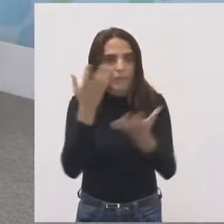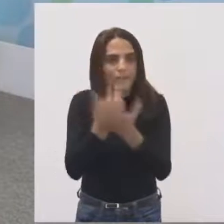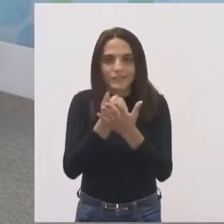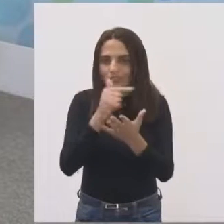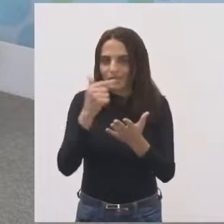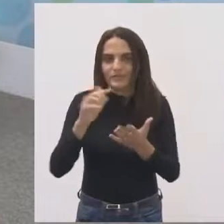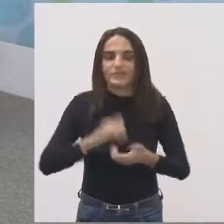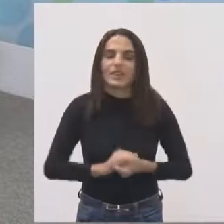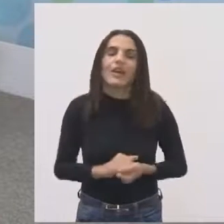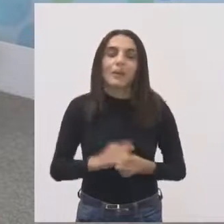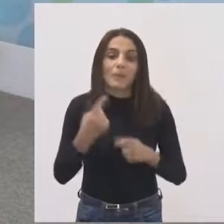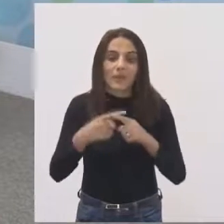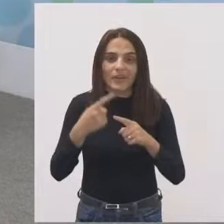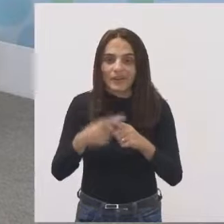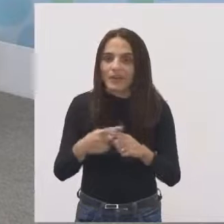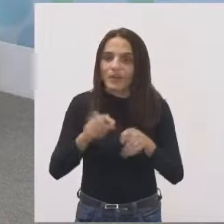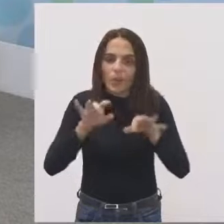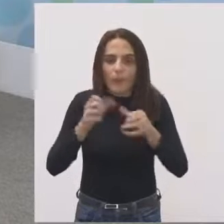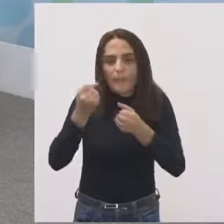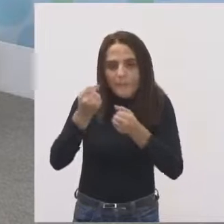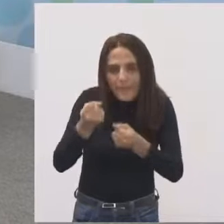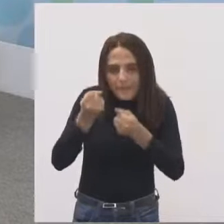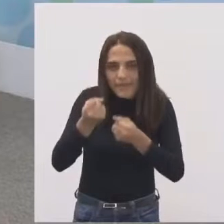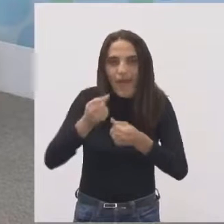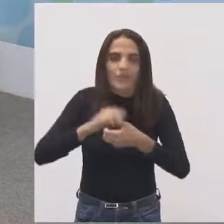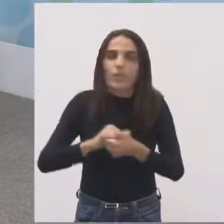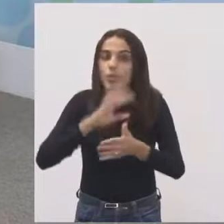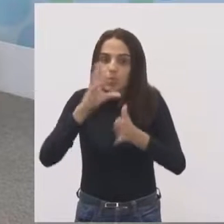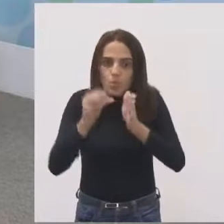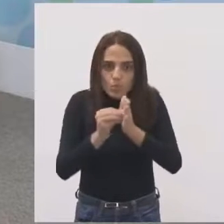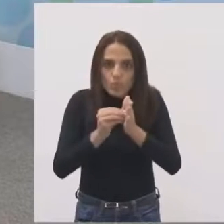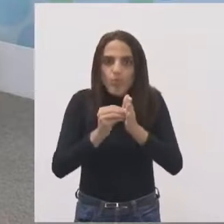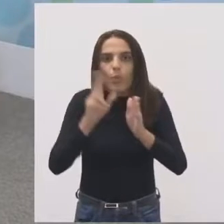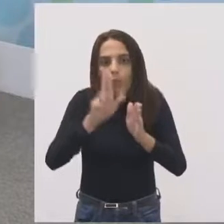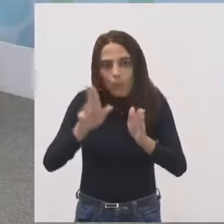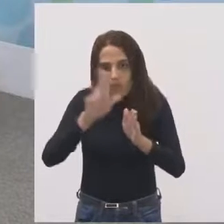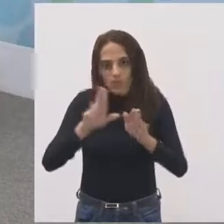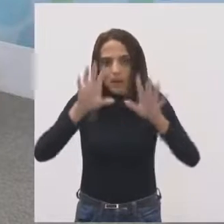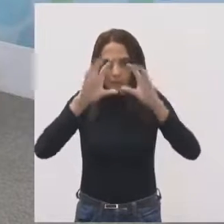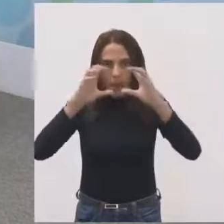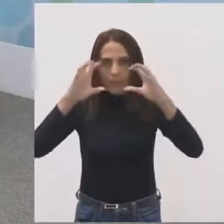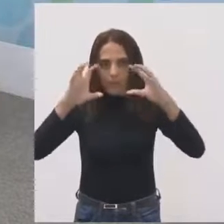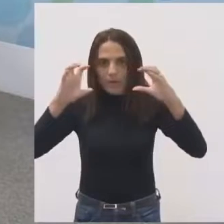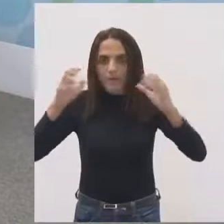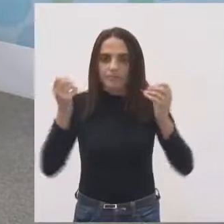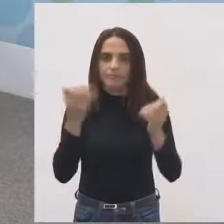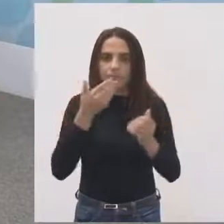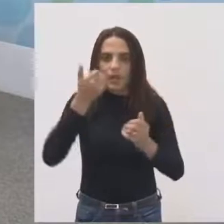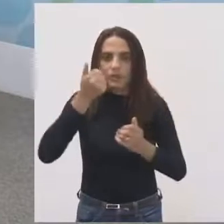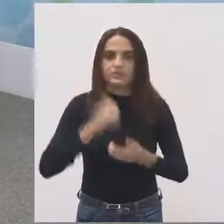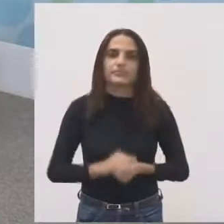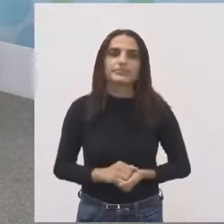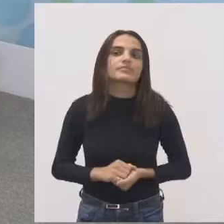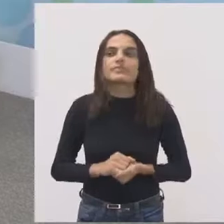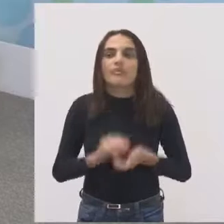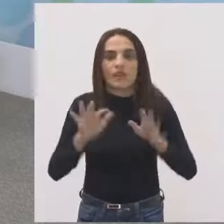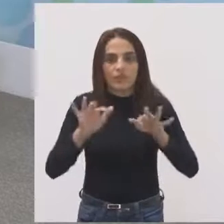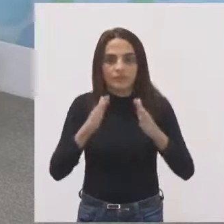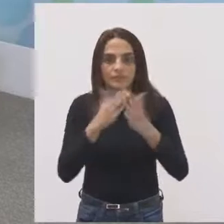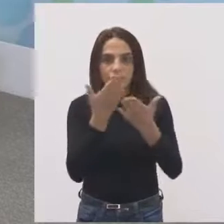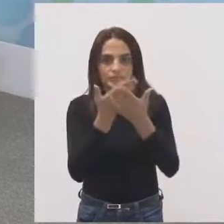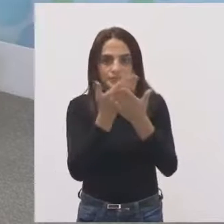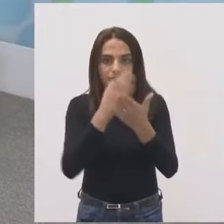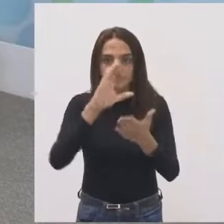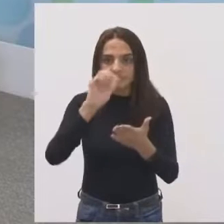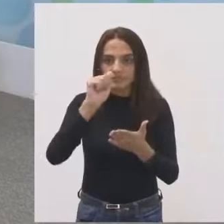não sobrecarrega o computador, você usa tudo na nuvem. Sim. Então, esse computador aqui é de uma escola do